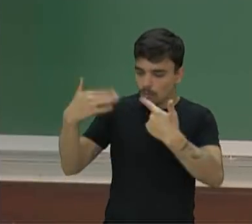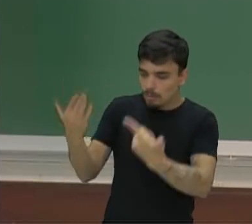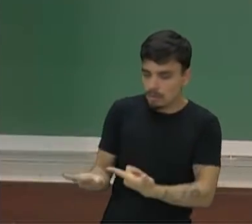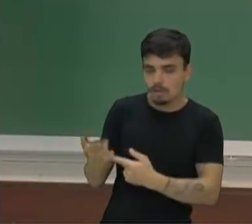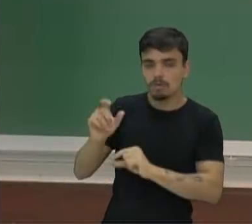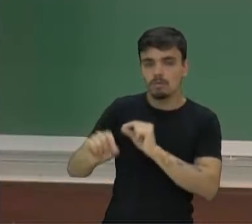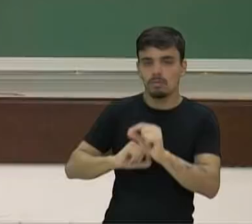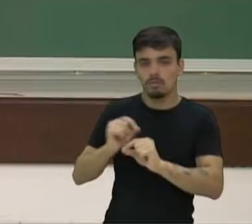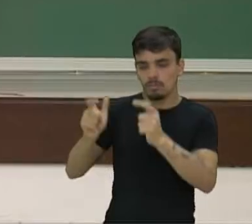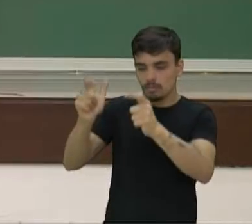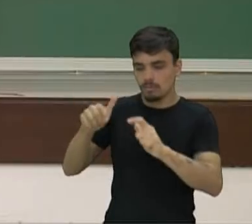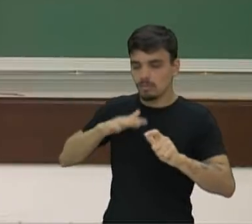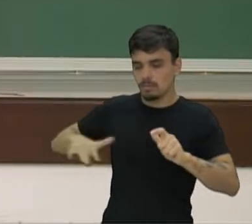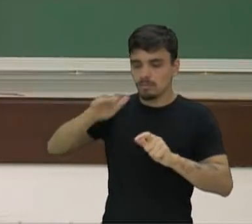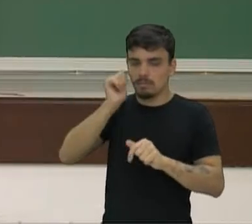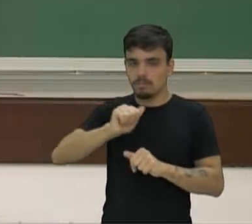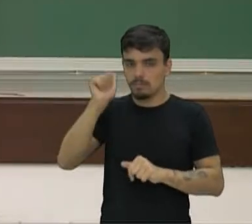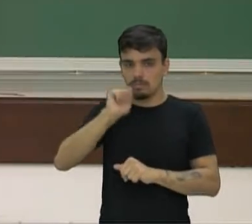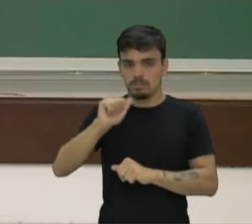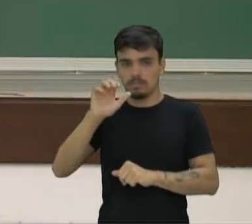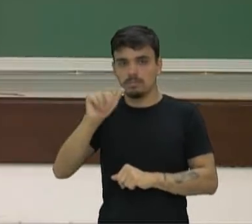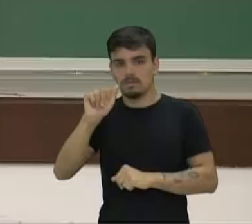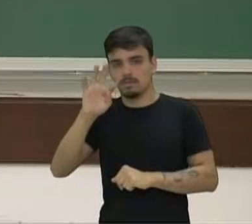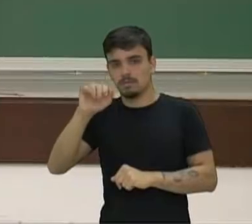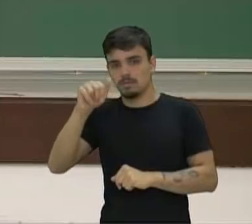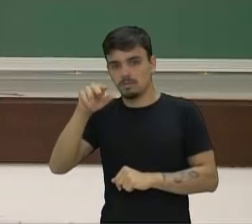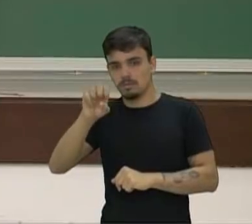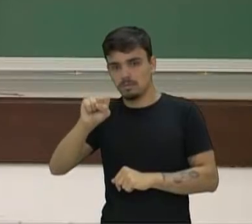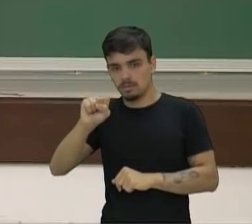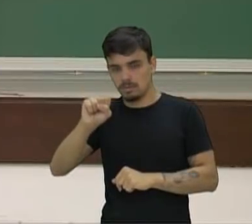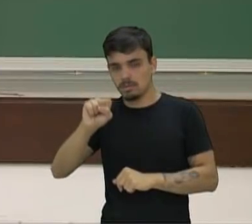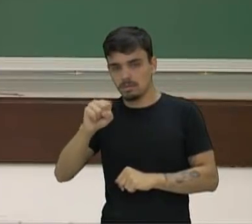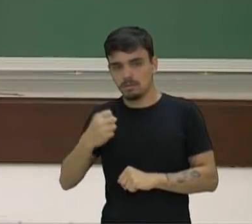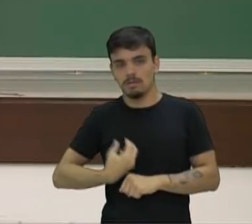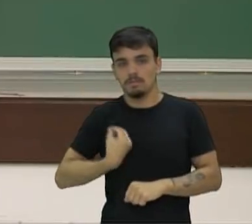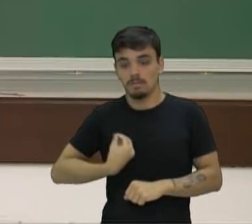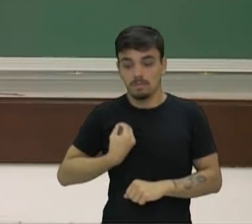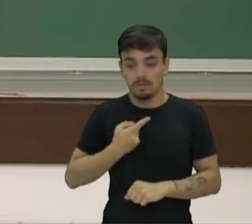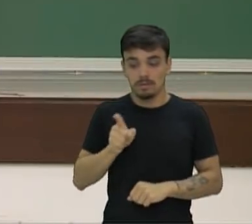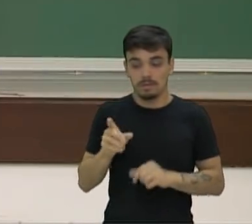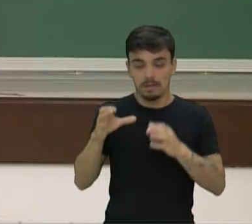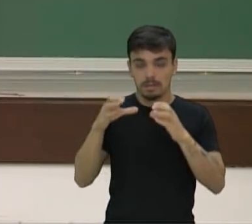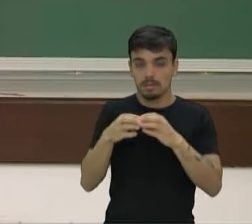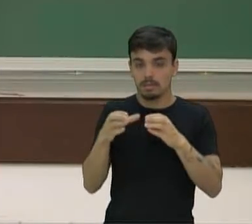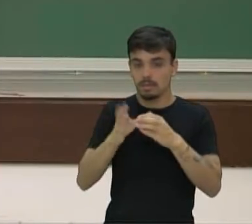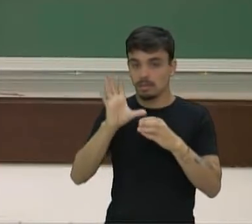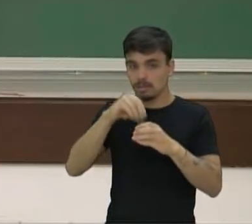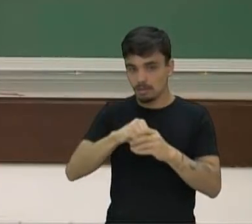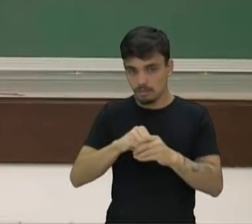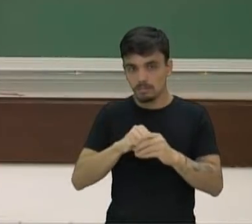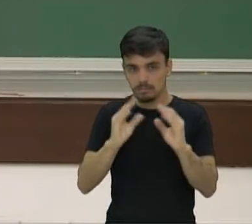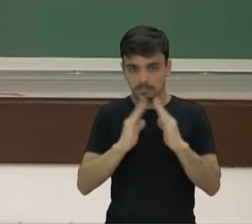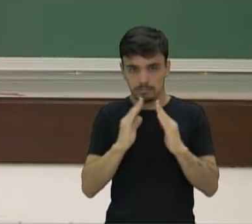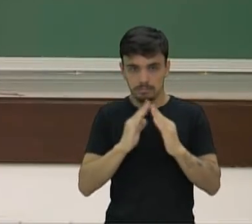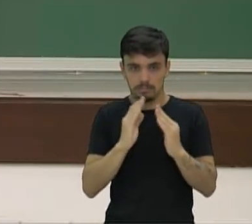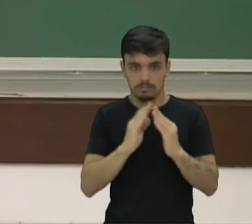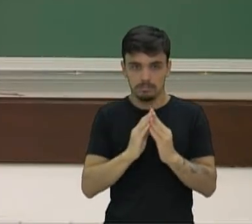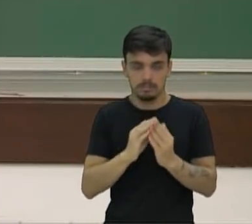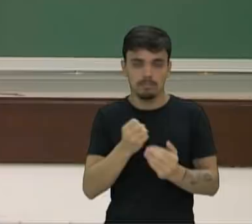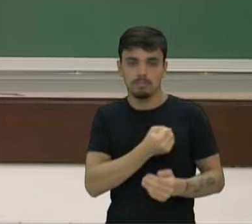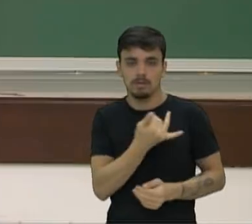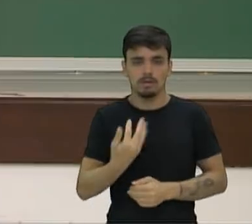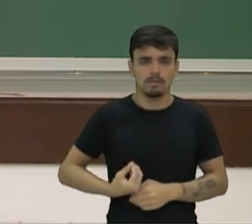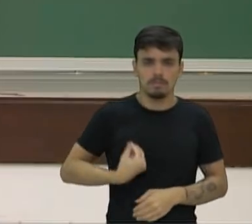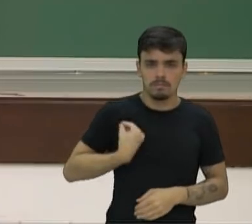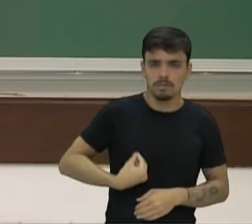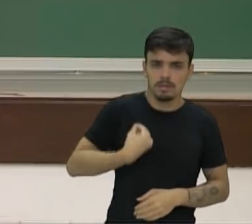esse espaço que as mulheres atenienses ficavam dentro da casa. Elas passavam o maior tempo da sua vida